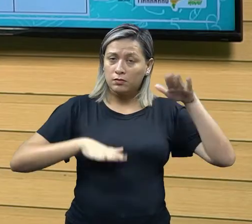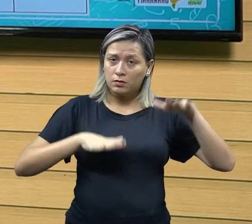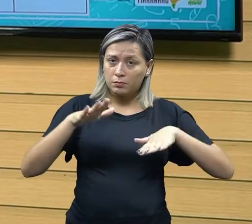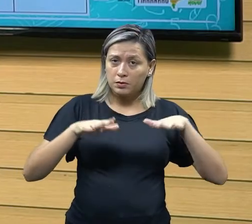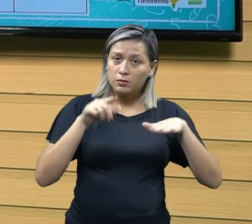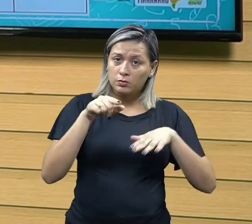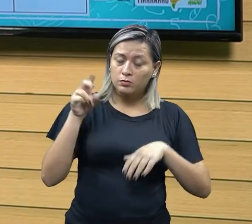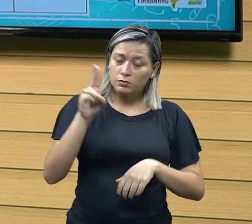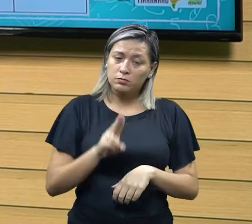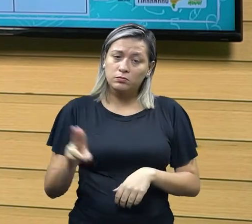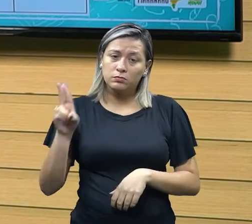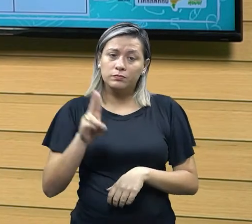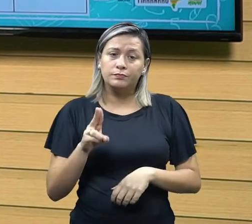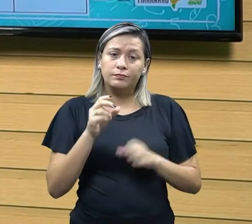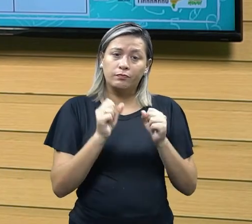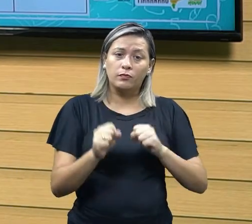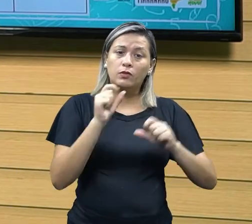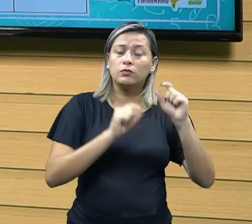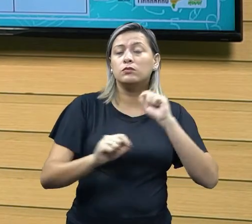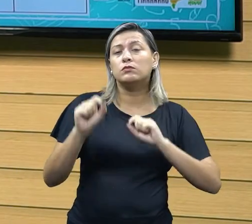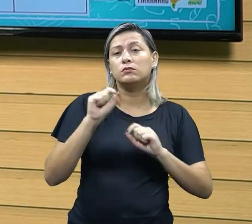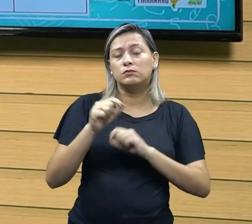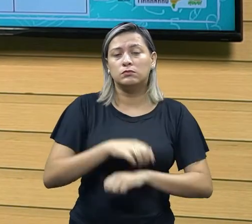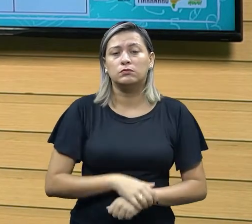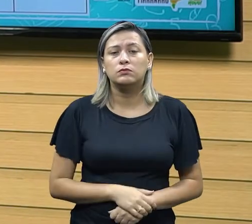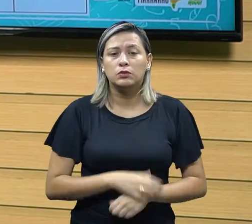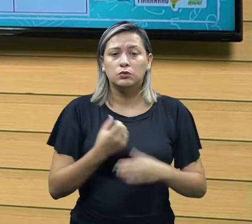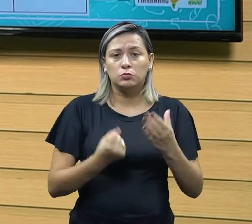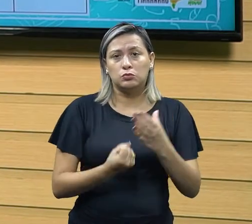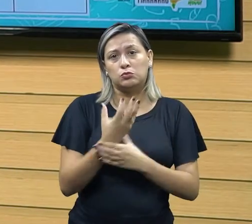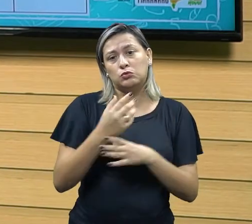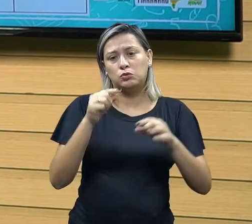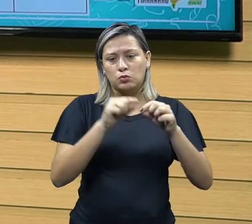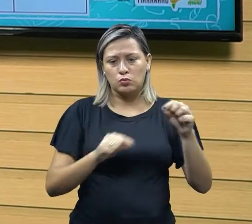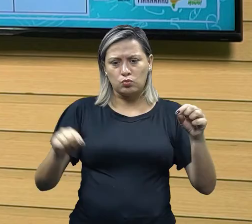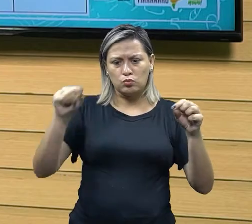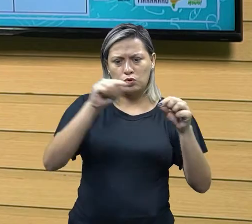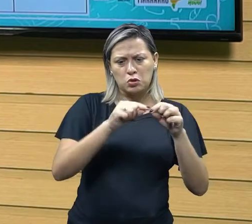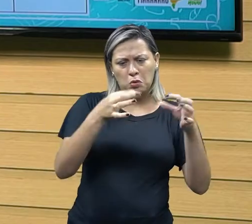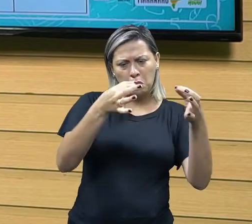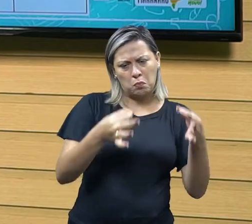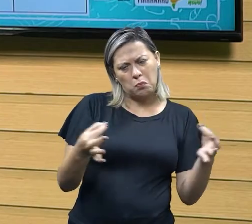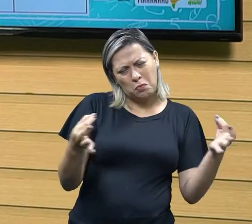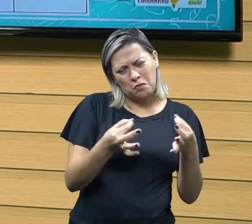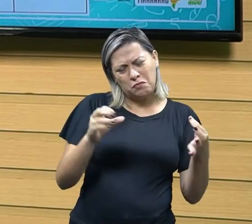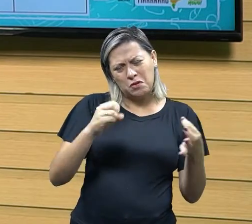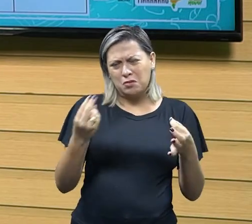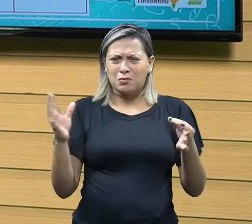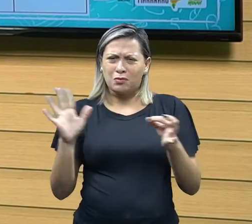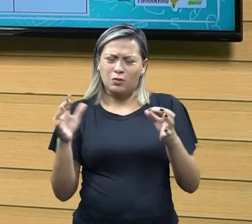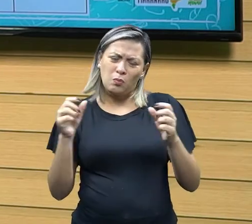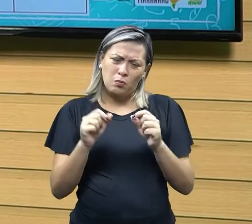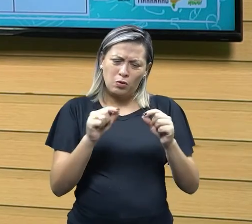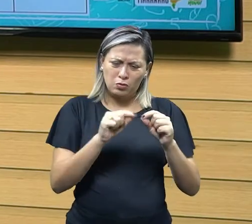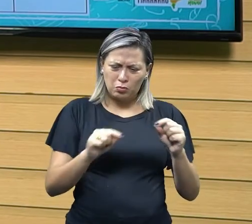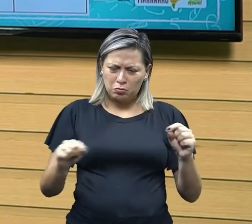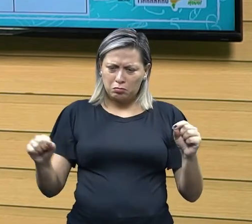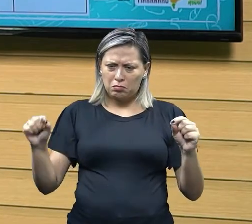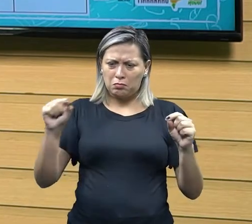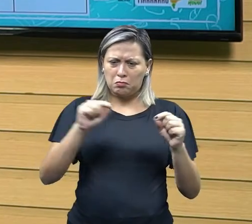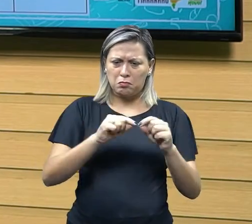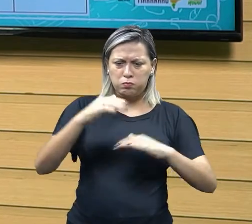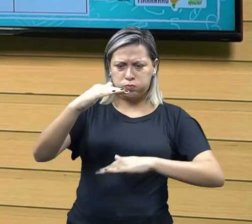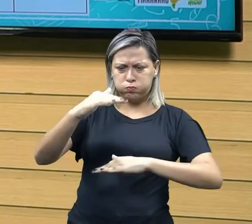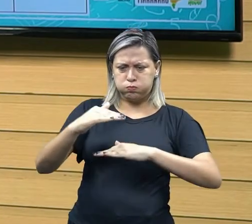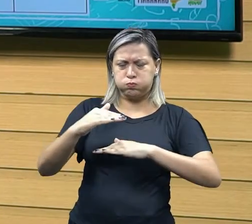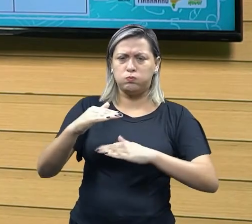que você utilizar, ele pode ou não criar um círculo perfeito, né? Pode ser um pouquinho achatado, dependendo da